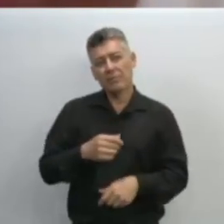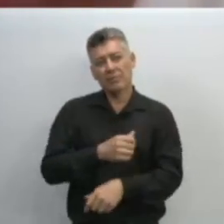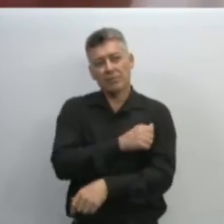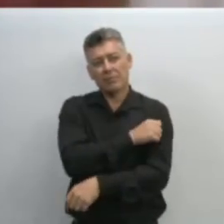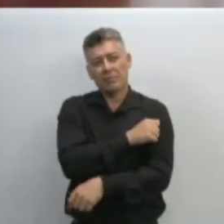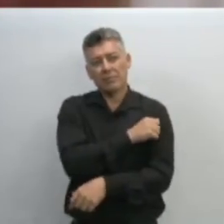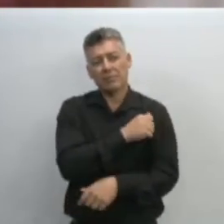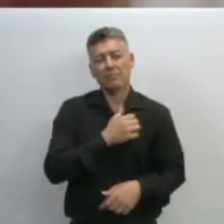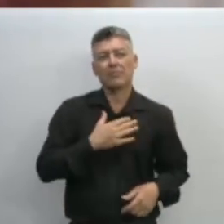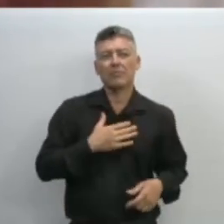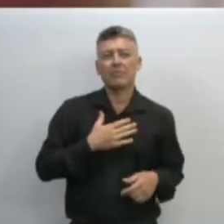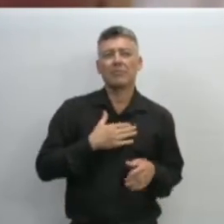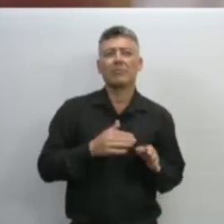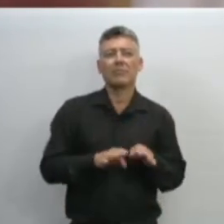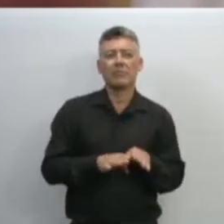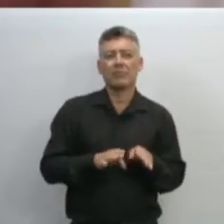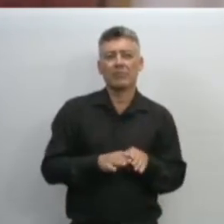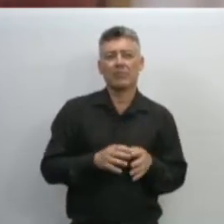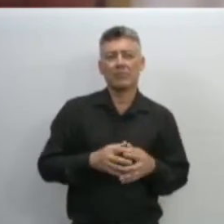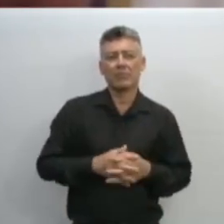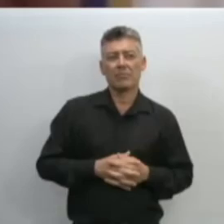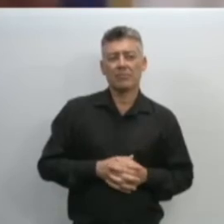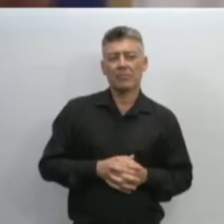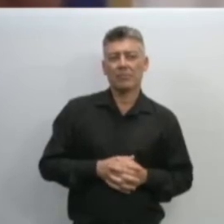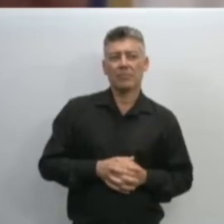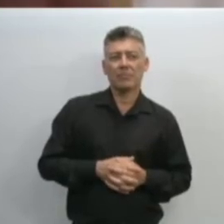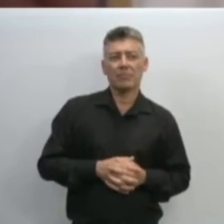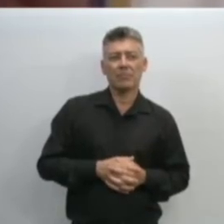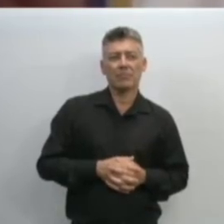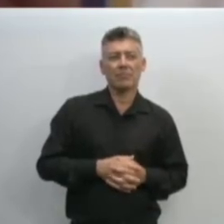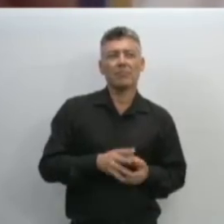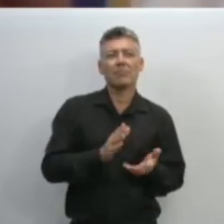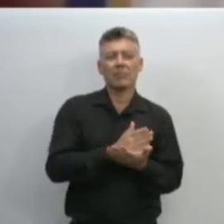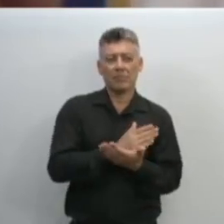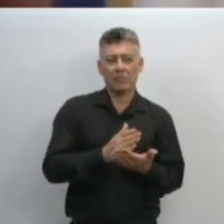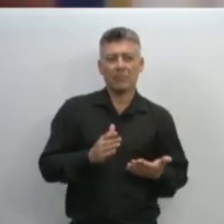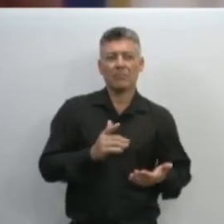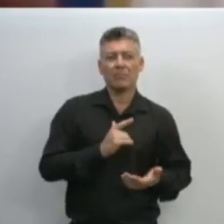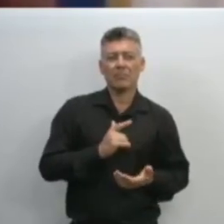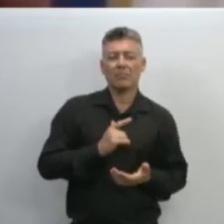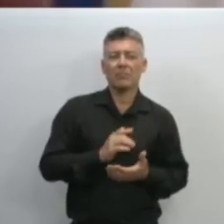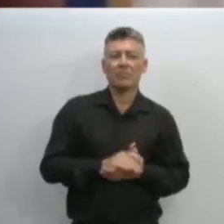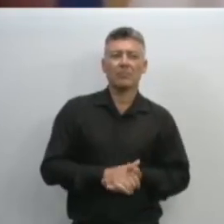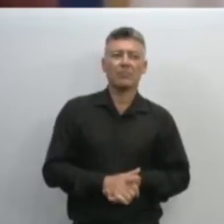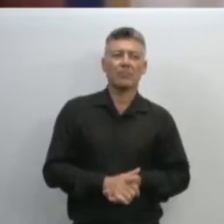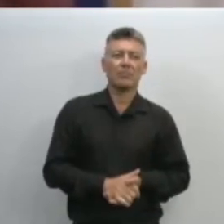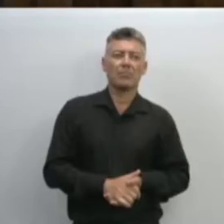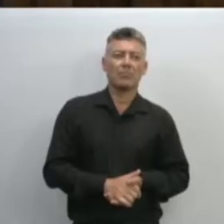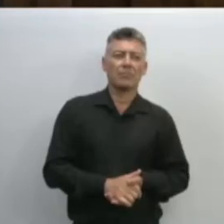UFRJ, e não como empregadas domésticas. É só isso.